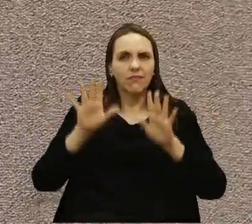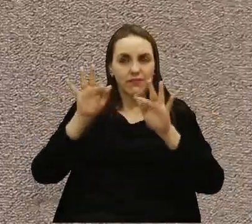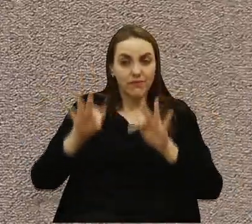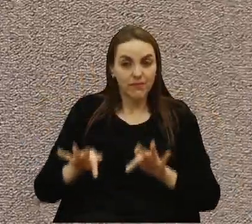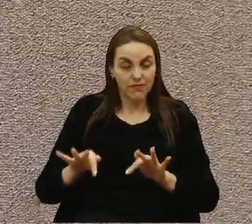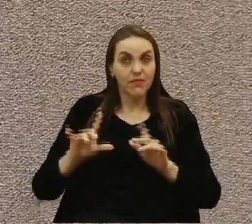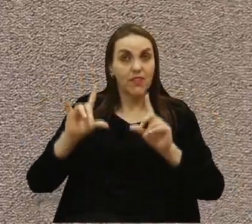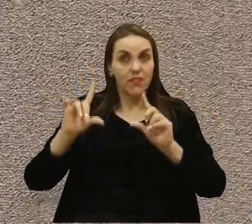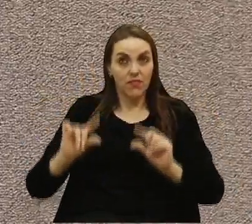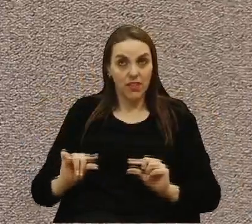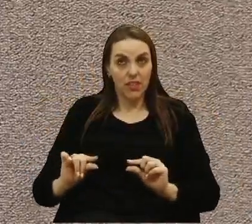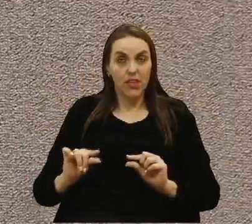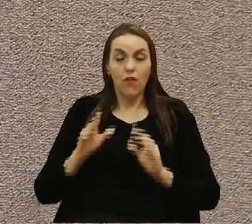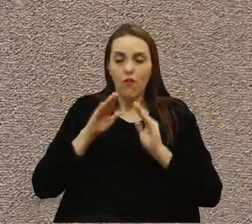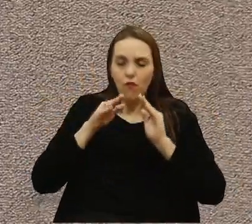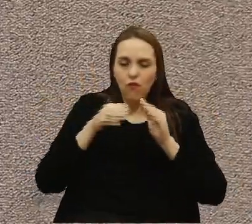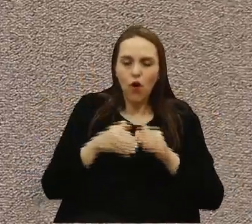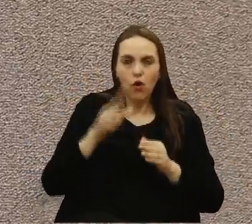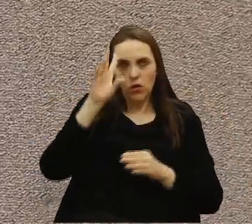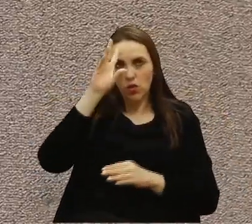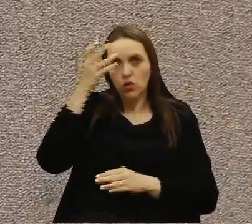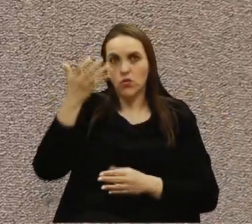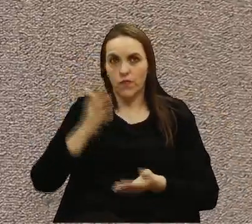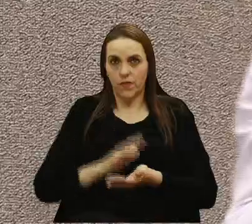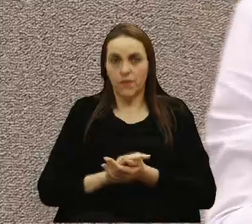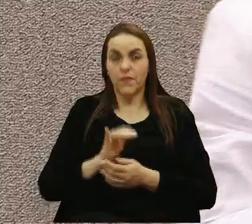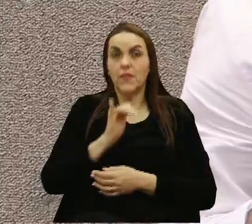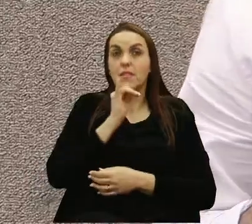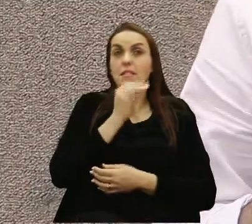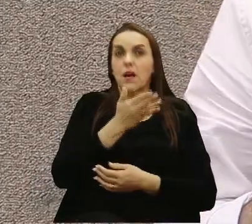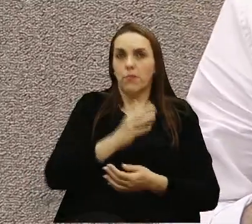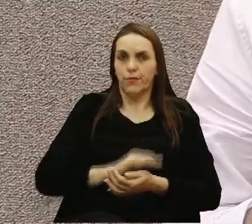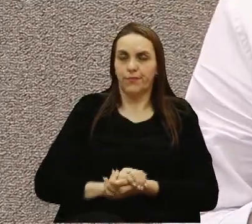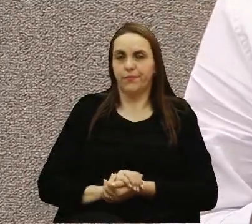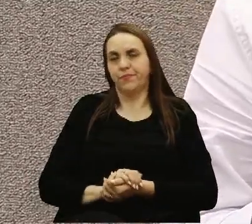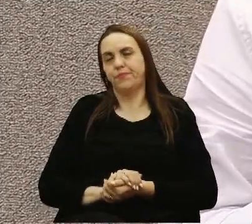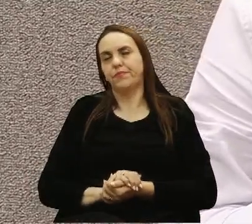mais foco em soluções. Um exemplo aqui, vereador capitão.